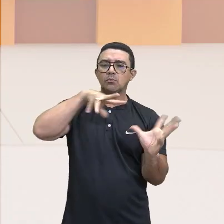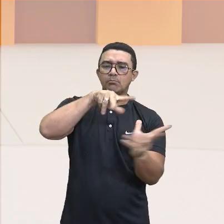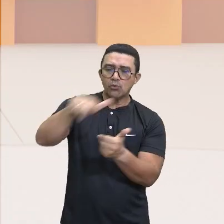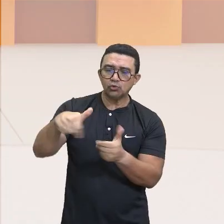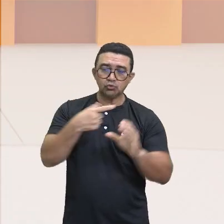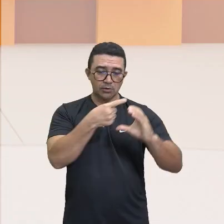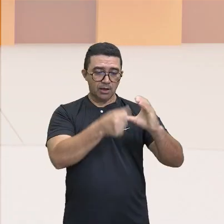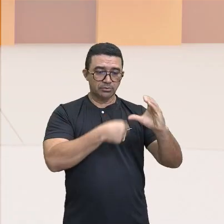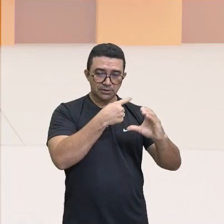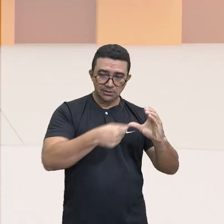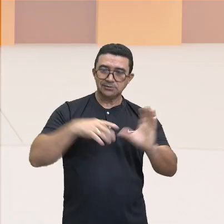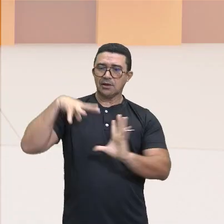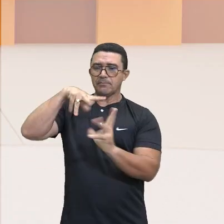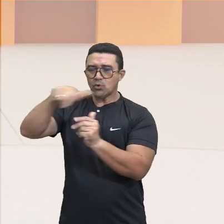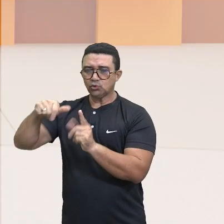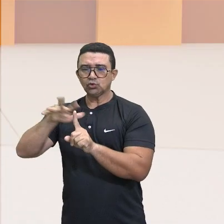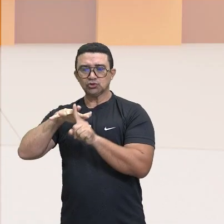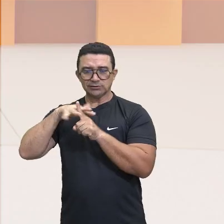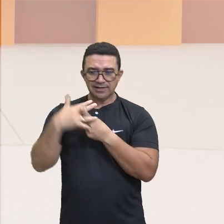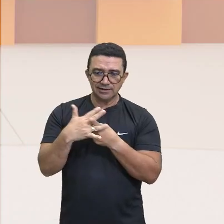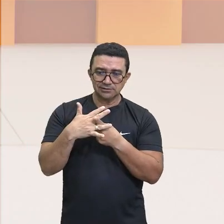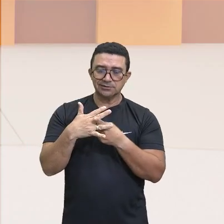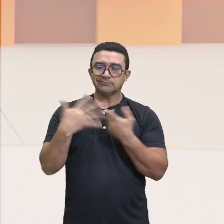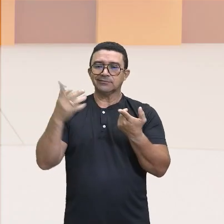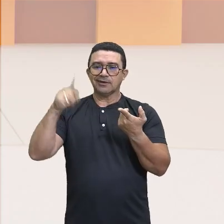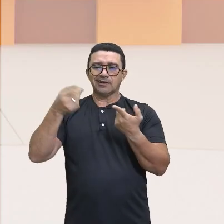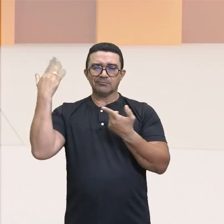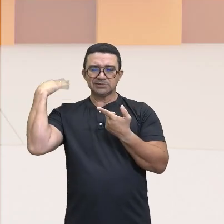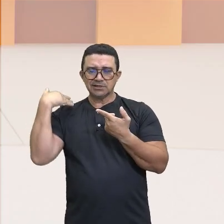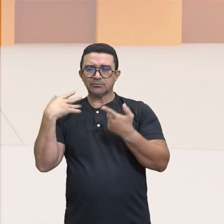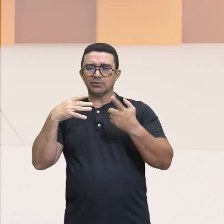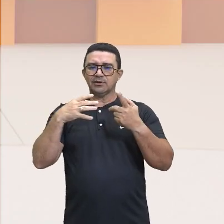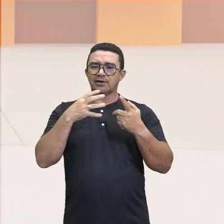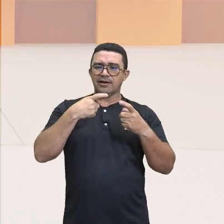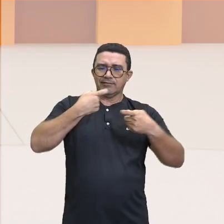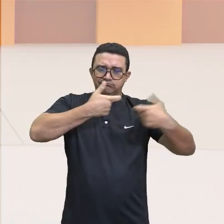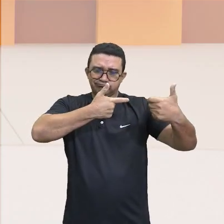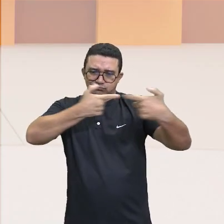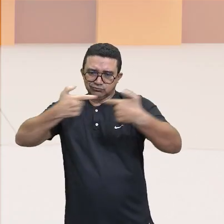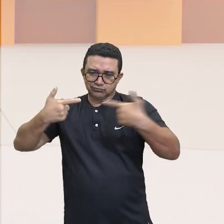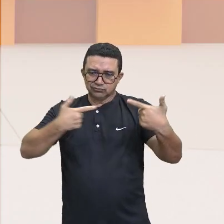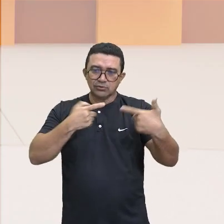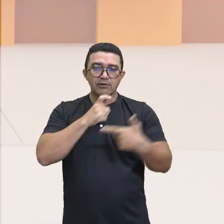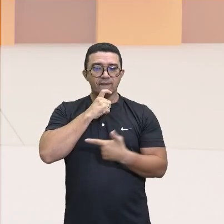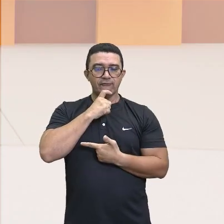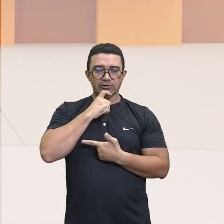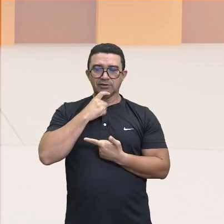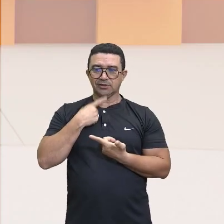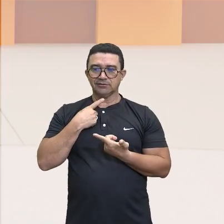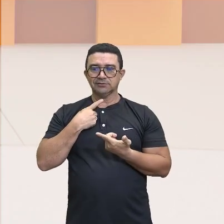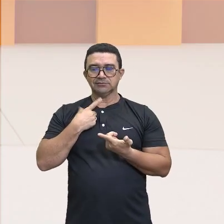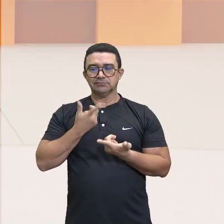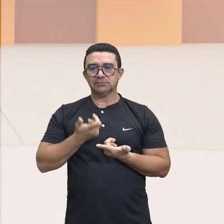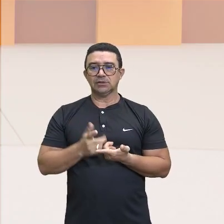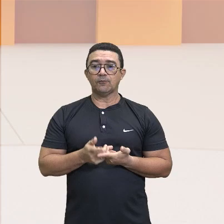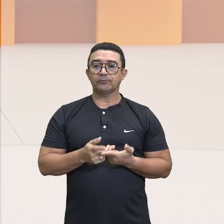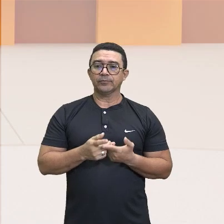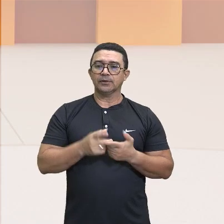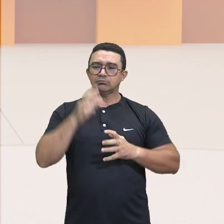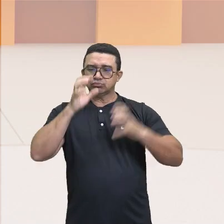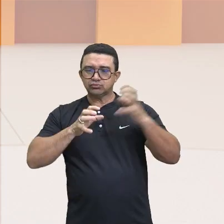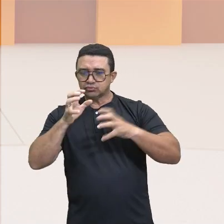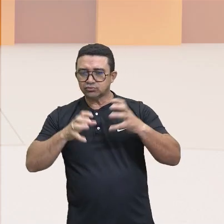mundo capitalista, mundo socialista, aquela coisa da Guerra Fria, né? A União Soviética como a grande potência lá